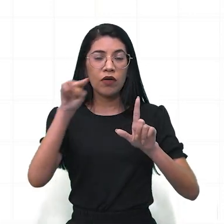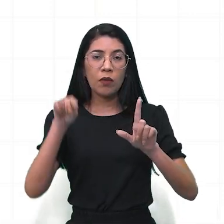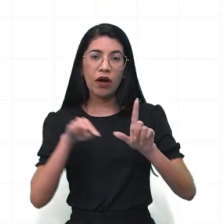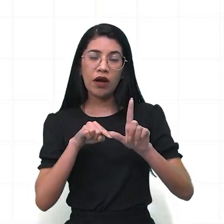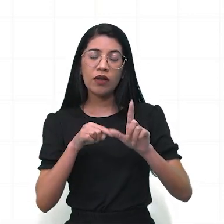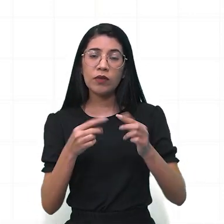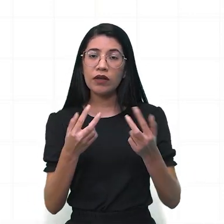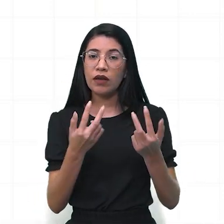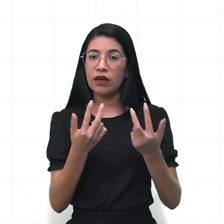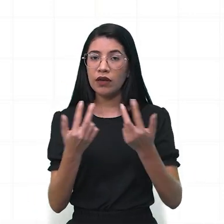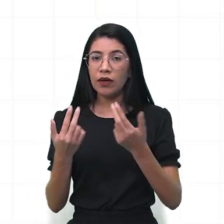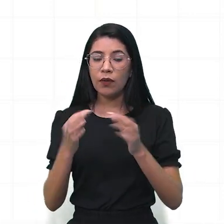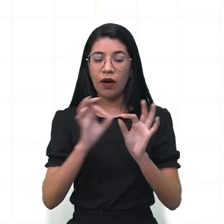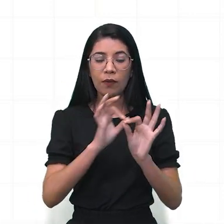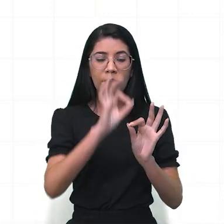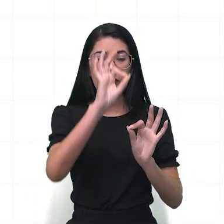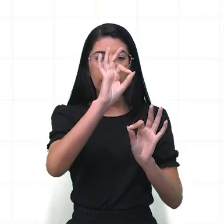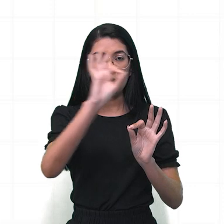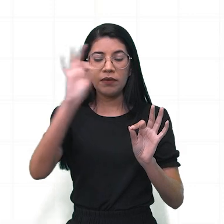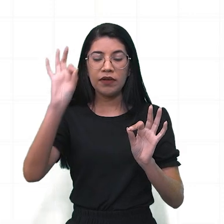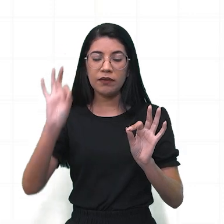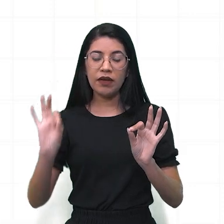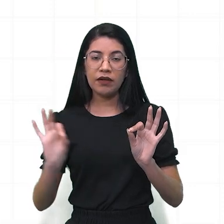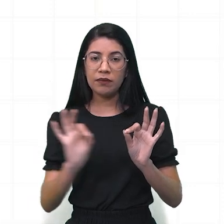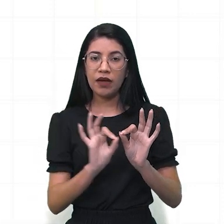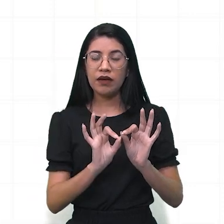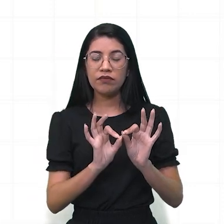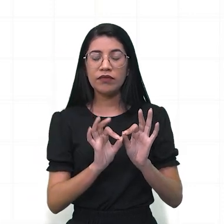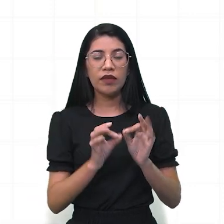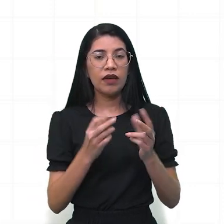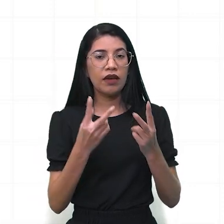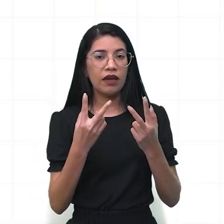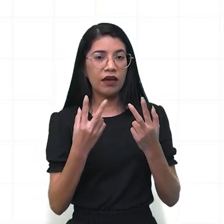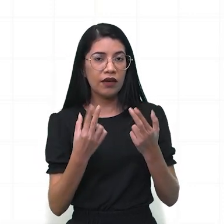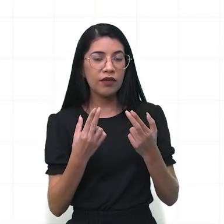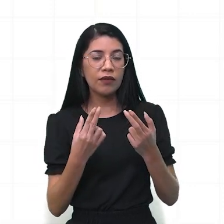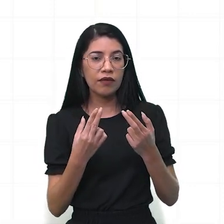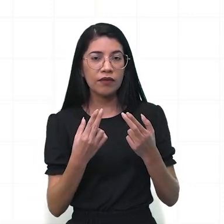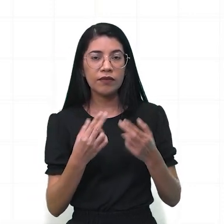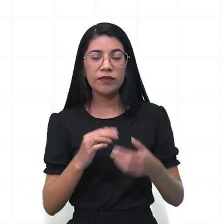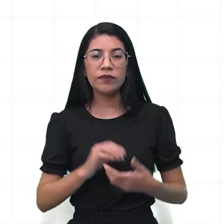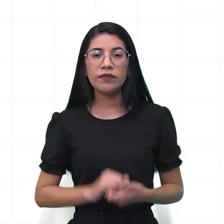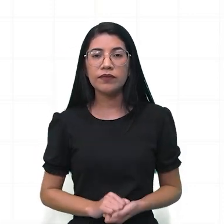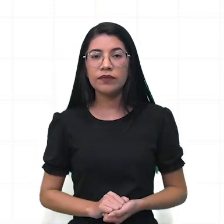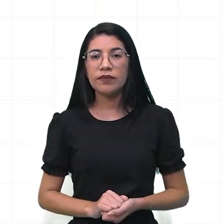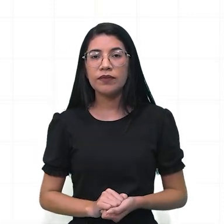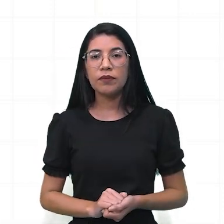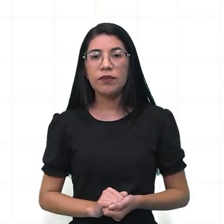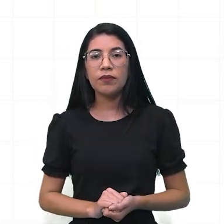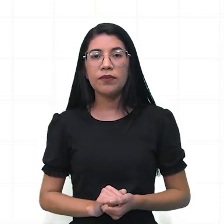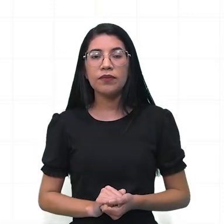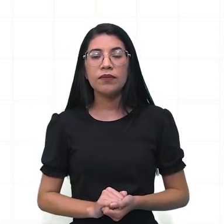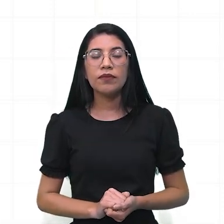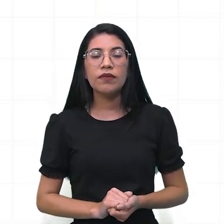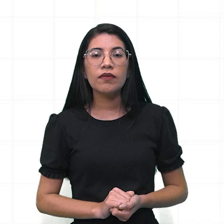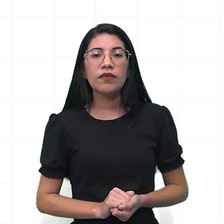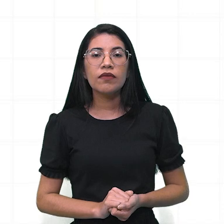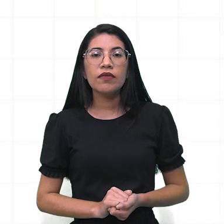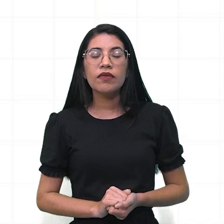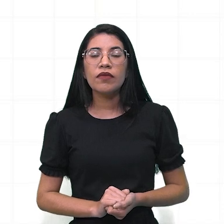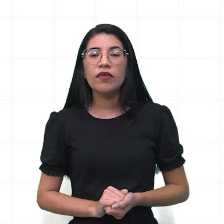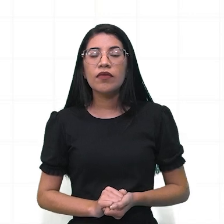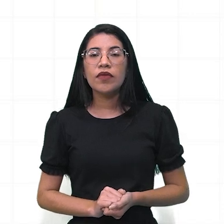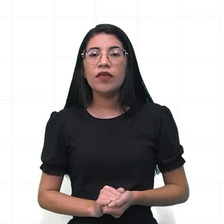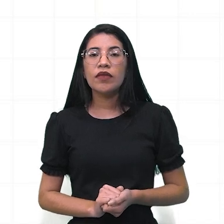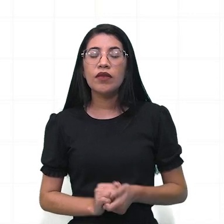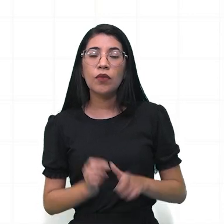são iguais. Então, o lado 1 é igual ao lado 2, por exemplo, tá? Todos os